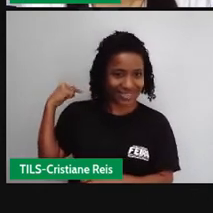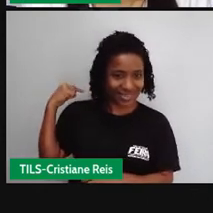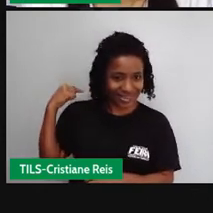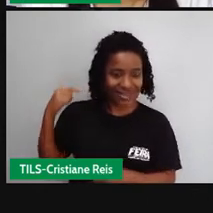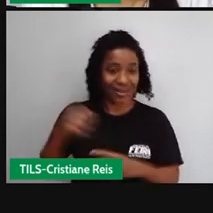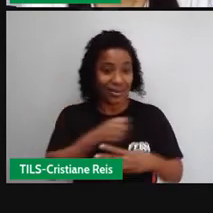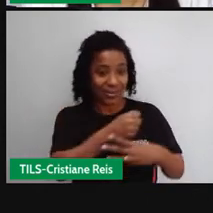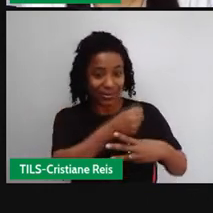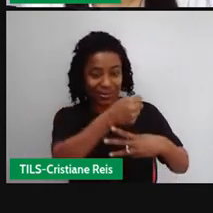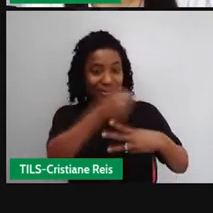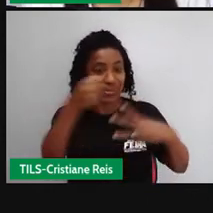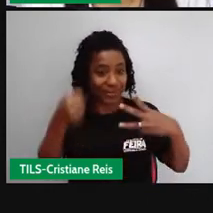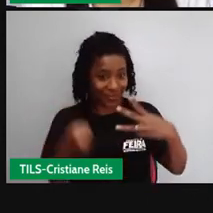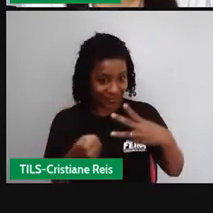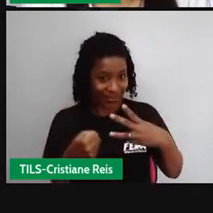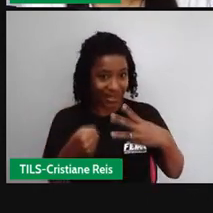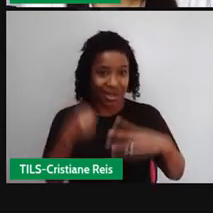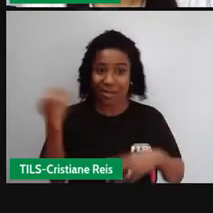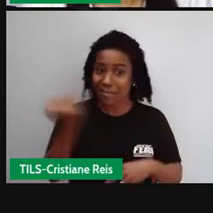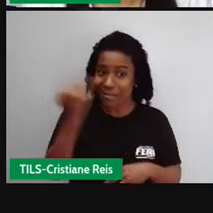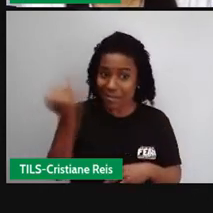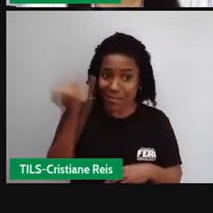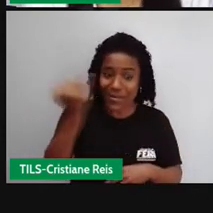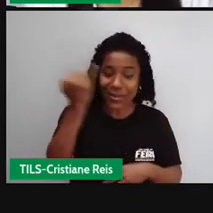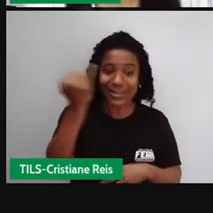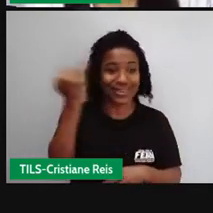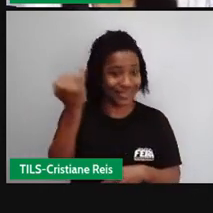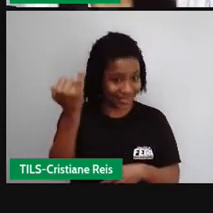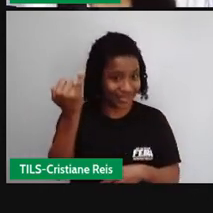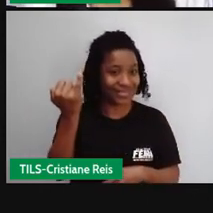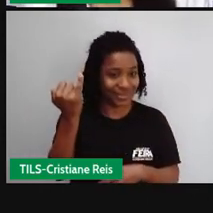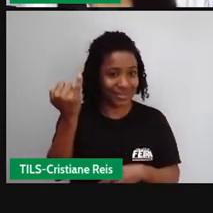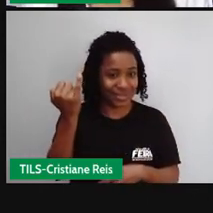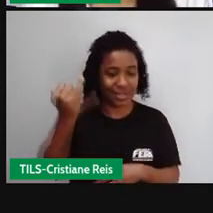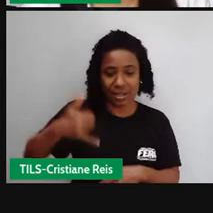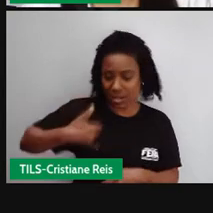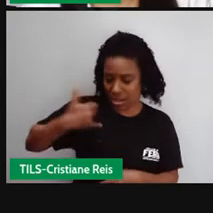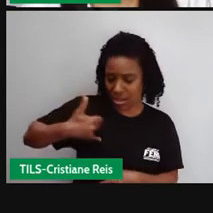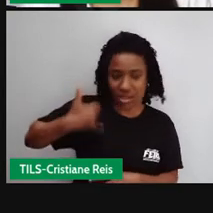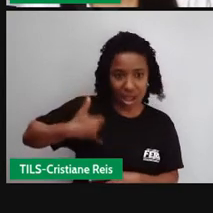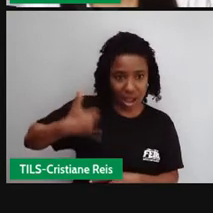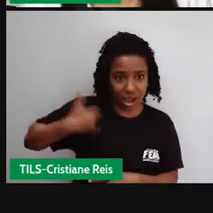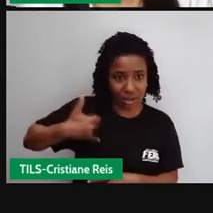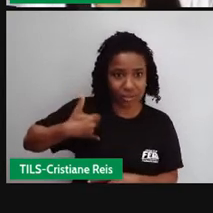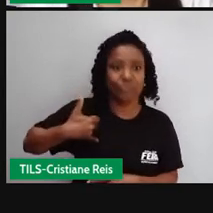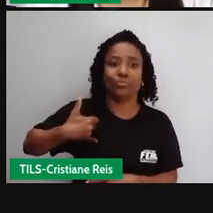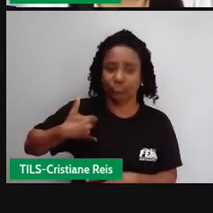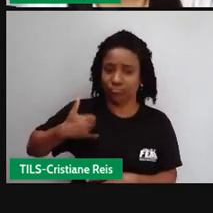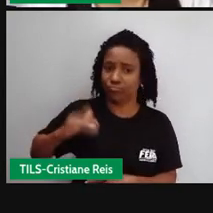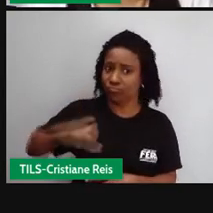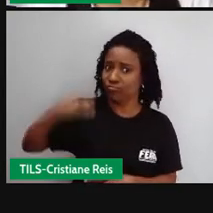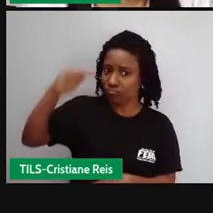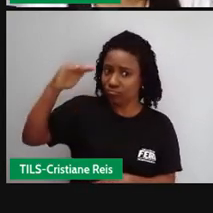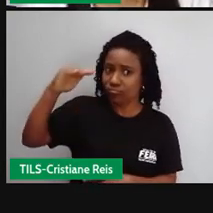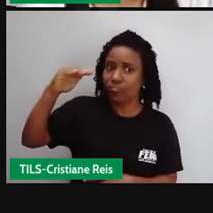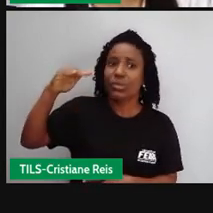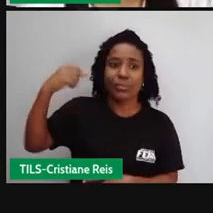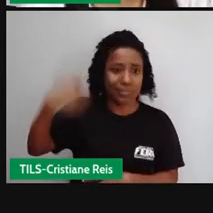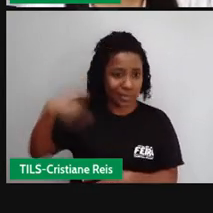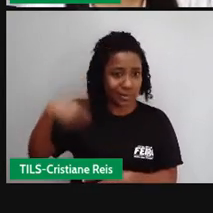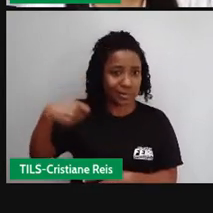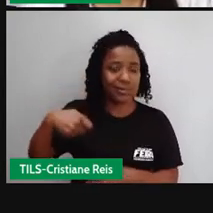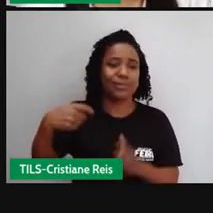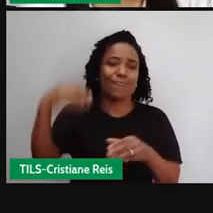é obrigatório em determinada faixa etária, né? Em determinada idade. E o que é que você pensa sobre